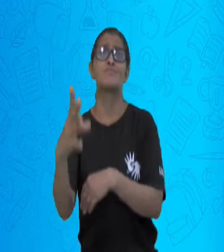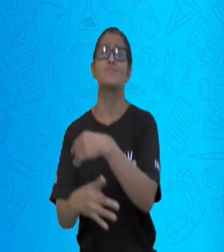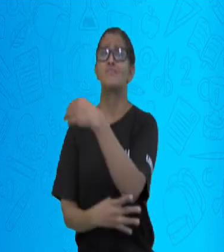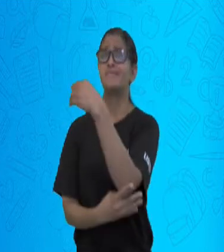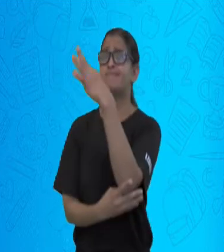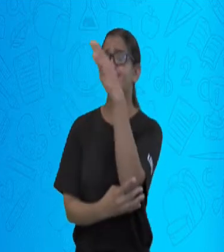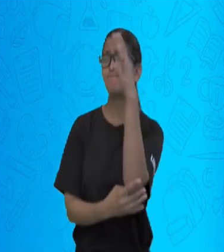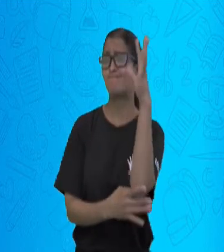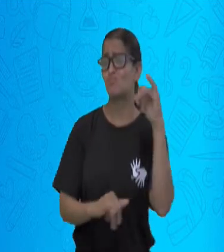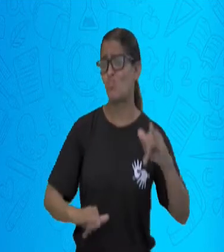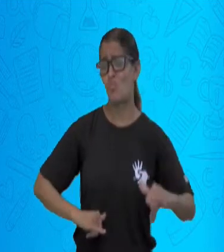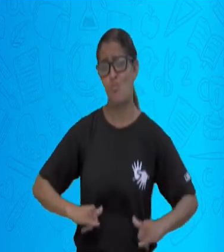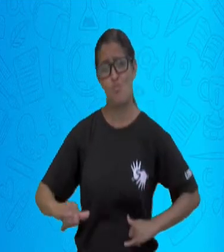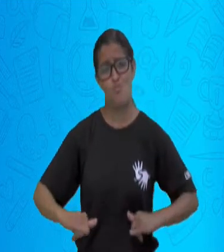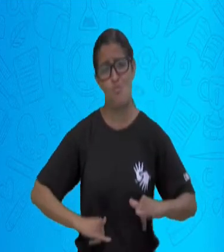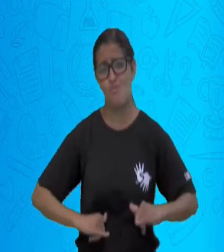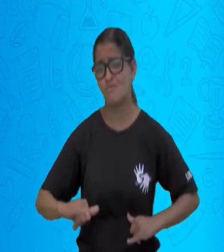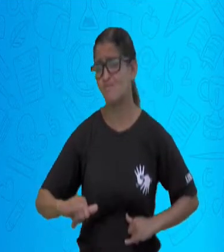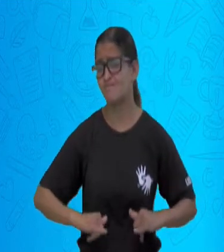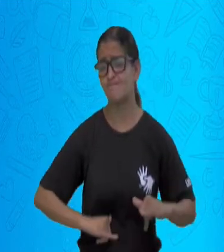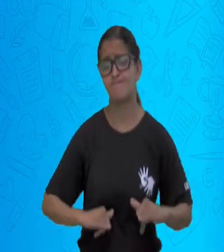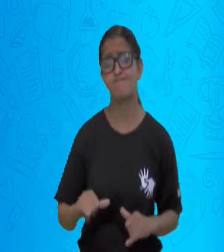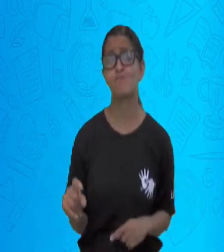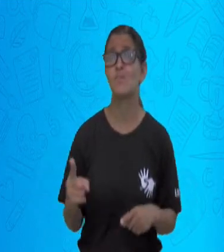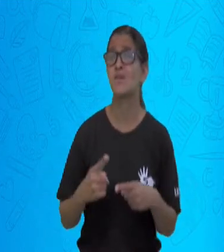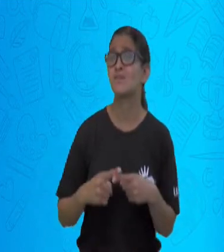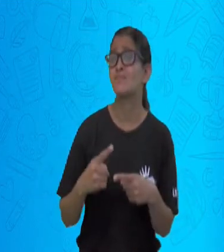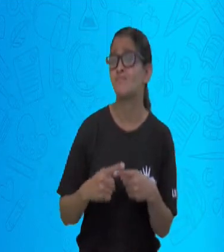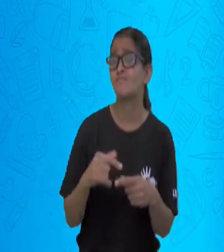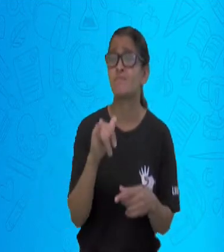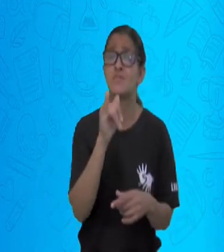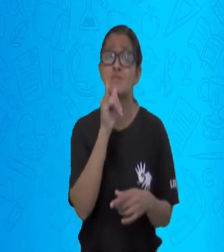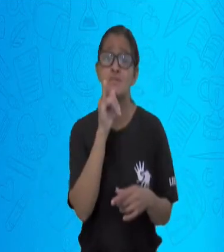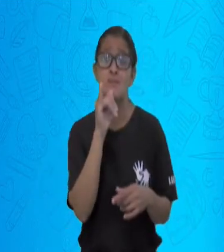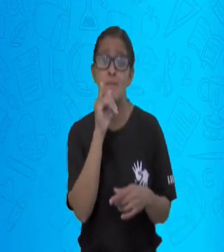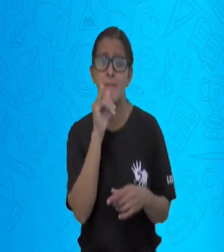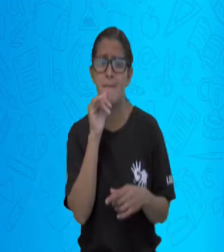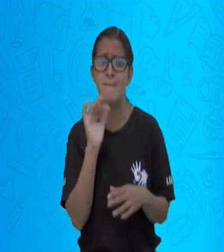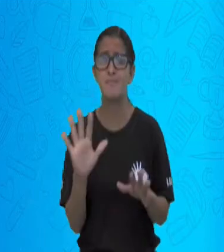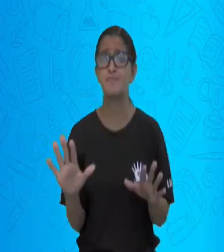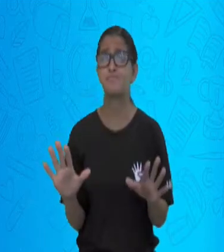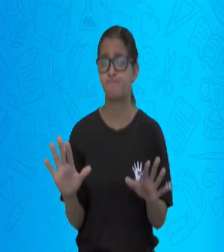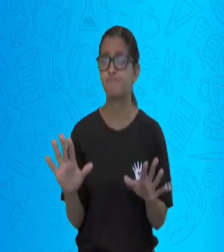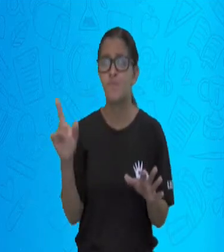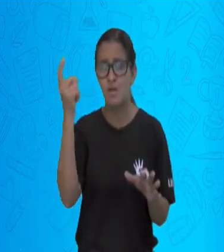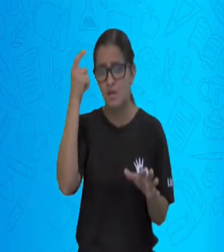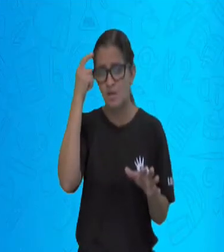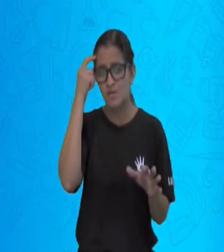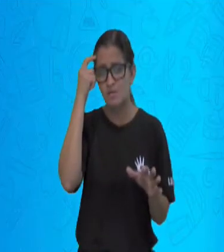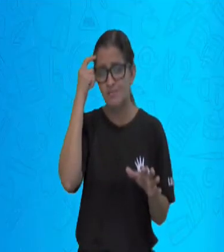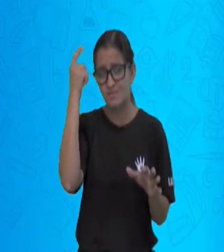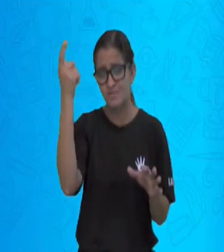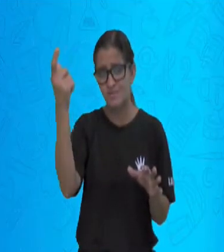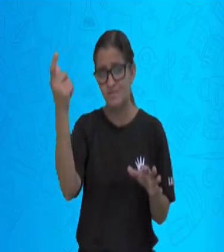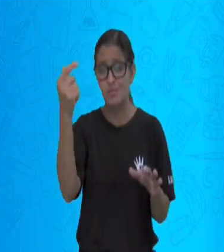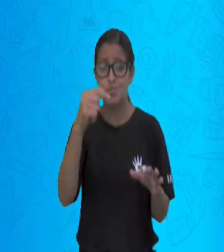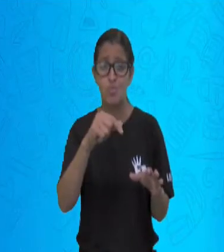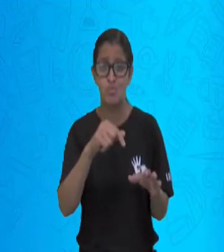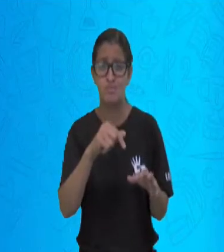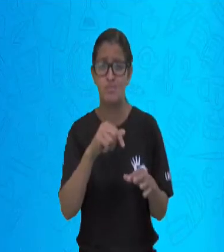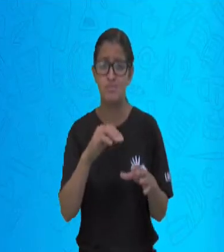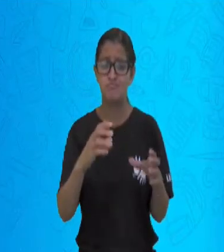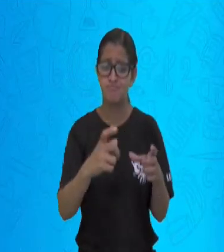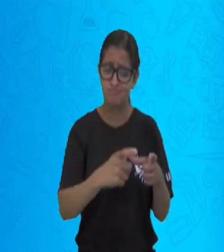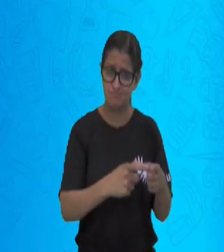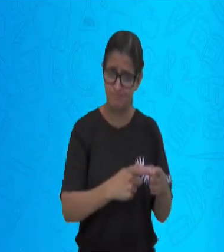da mudança do espaço geográfico. Porque, por exemplo, vamos pensar aqui em um bairro pequeno, onde está se construindo as casas.